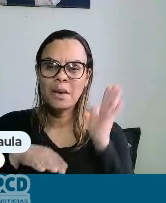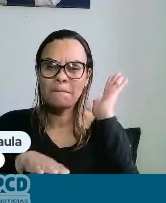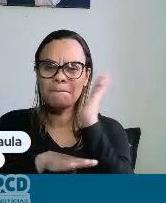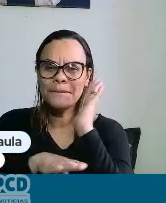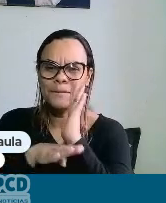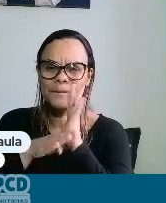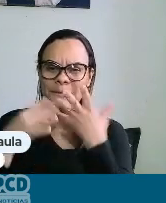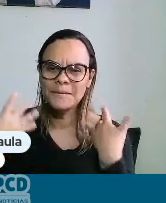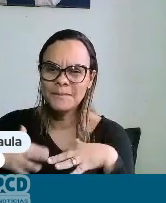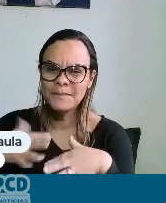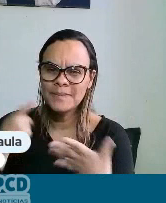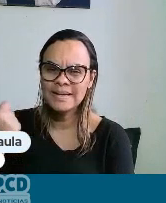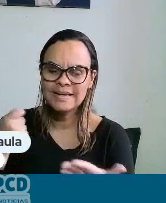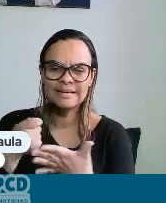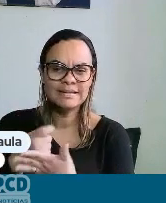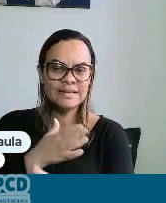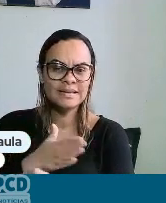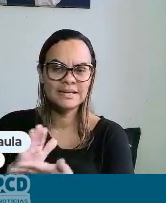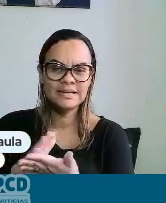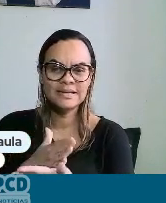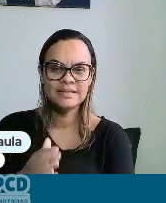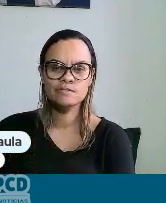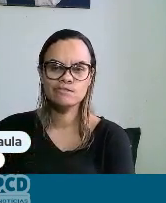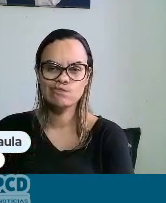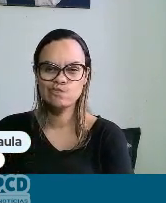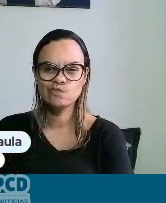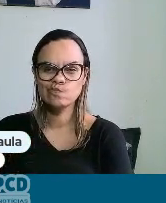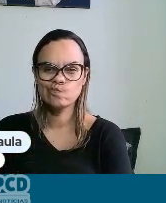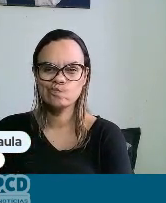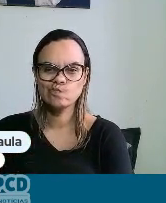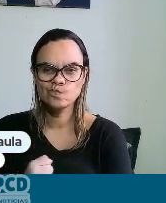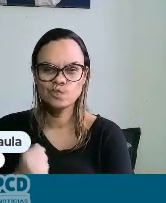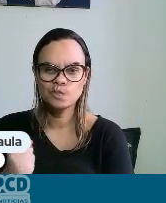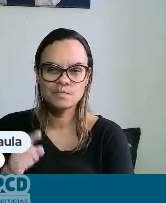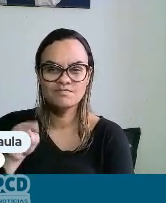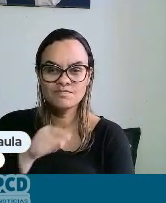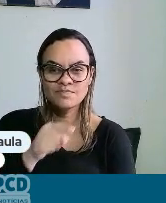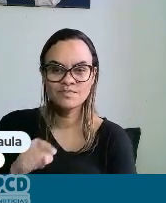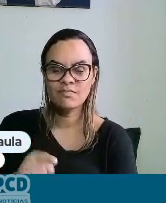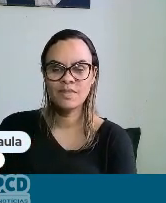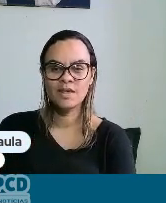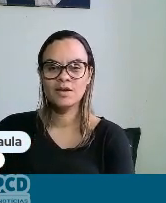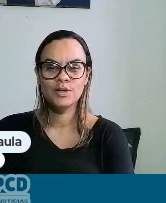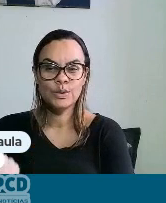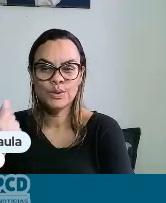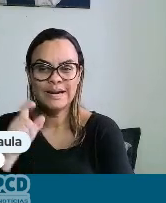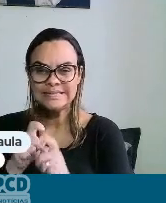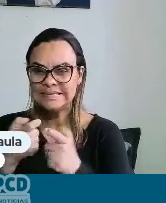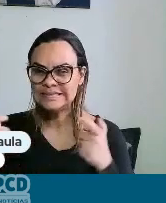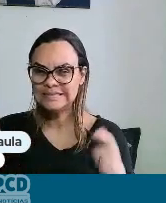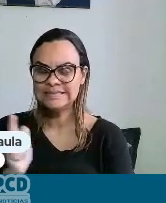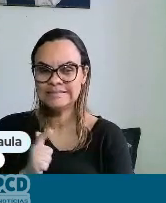aquelas exigências que muitas vezes, para soltar uma certidão negativa, leva-se um tempo enorme